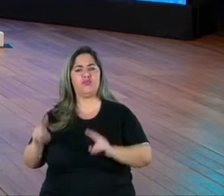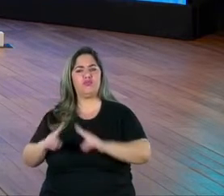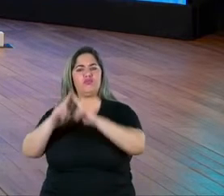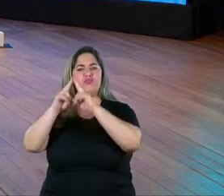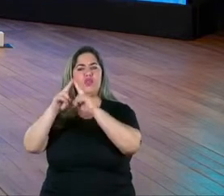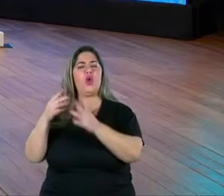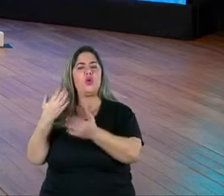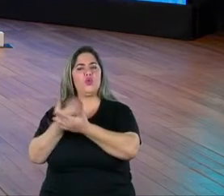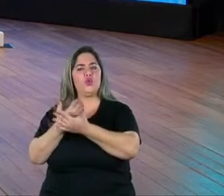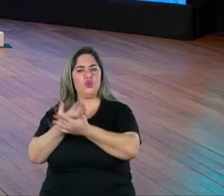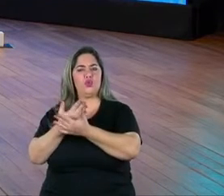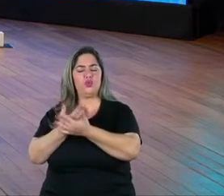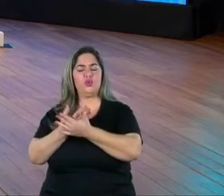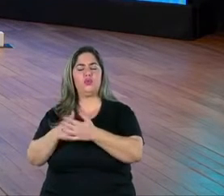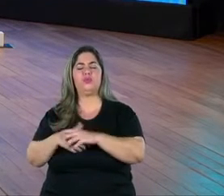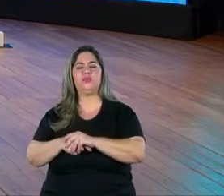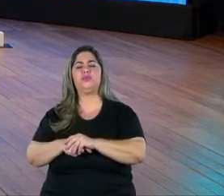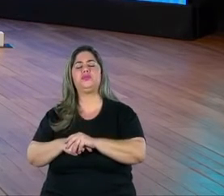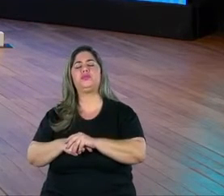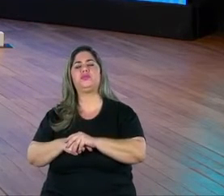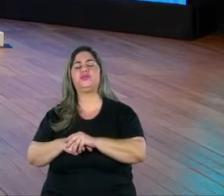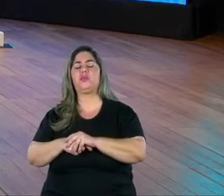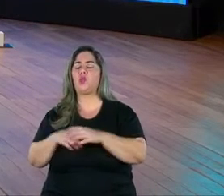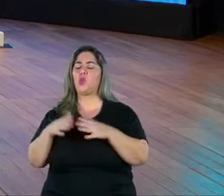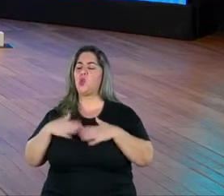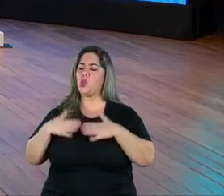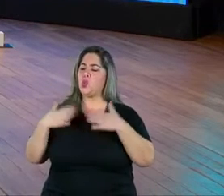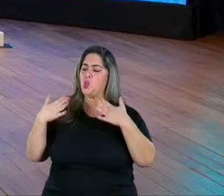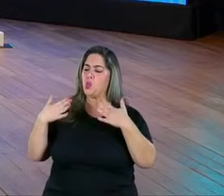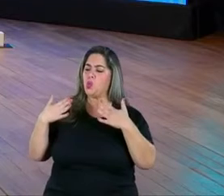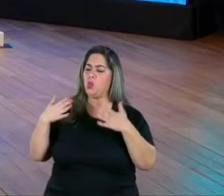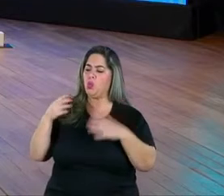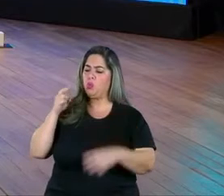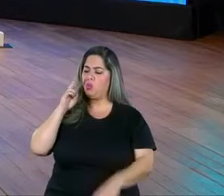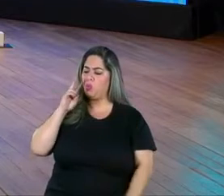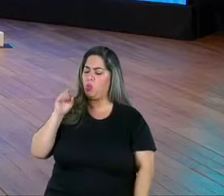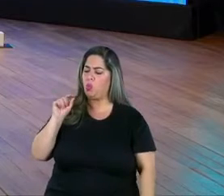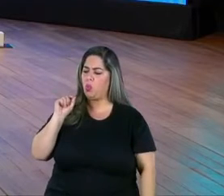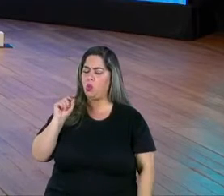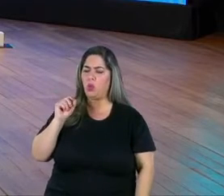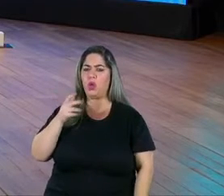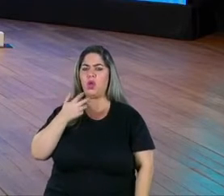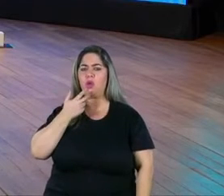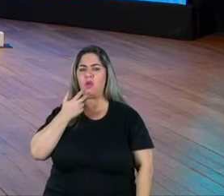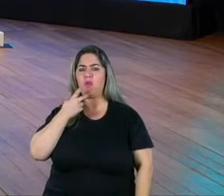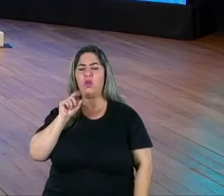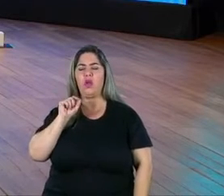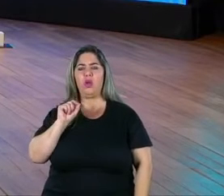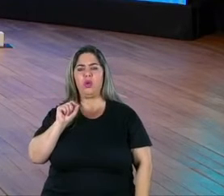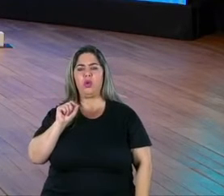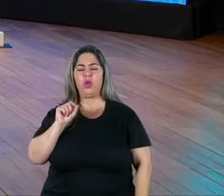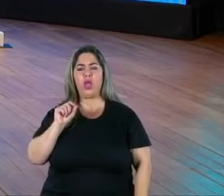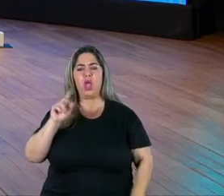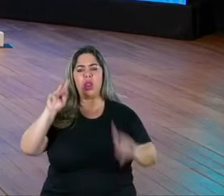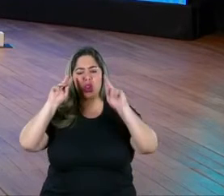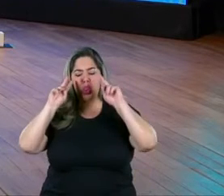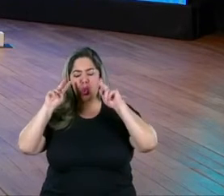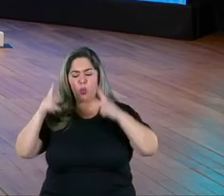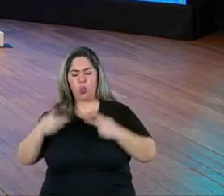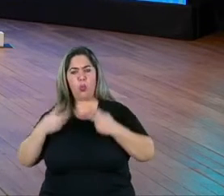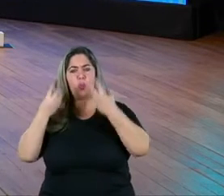coisas acadêmicas. Quando me surpreendi com sua fala sobre as vicissitudes do Homo sapiens